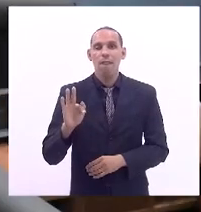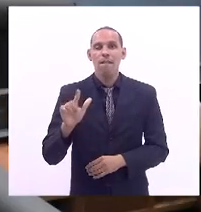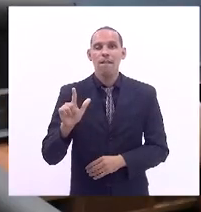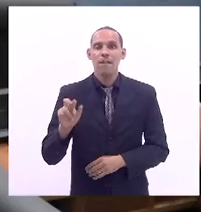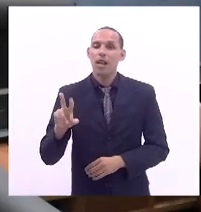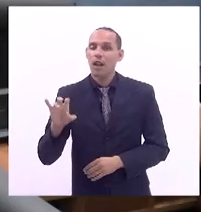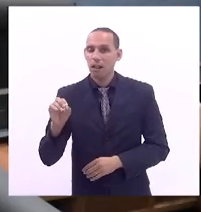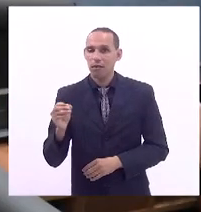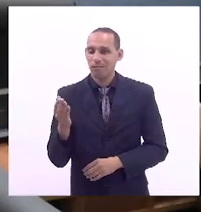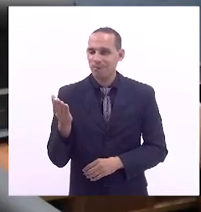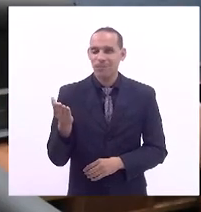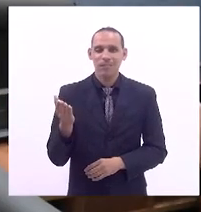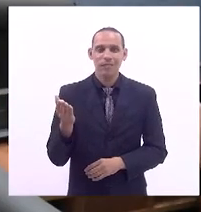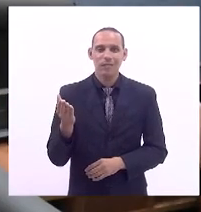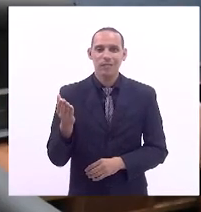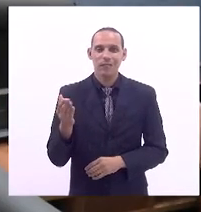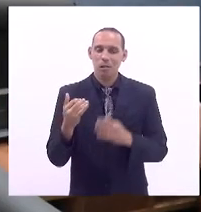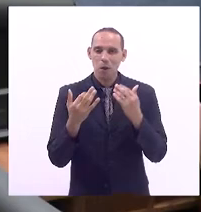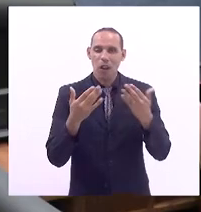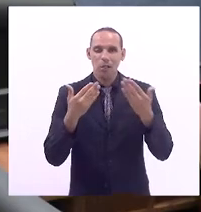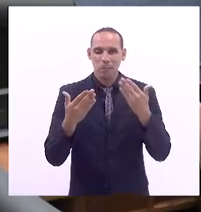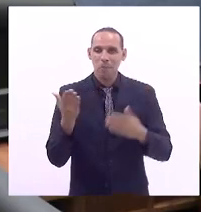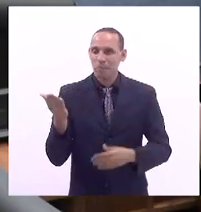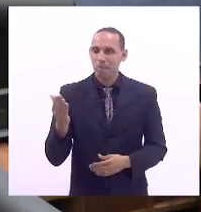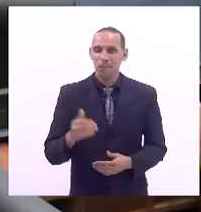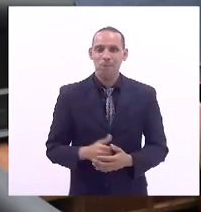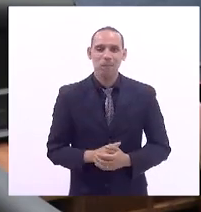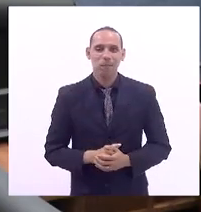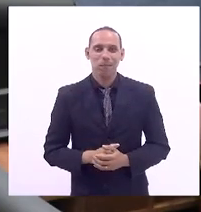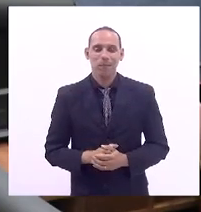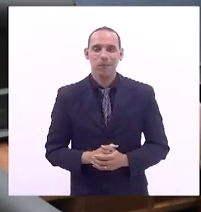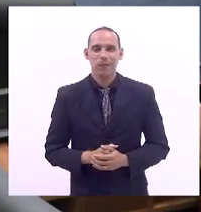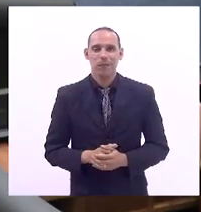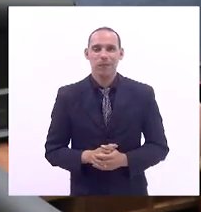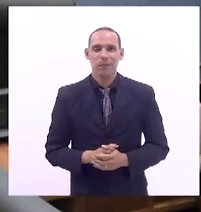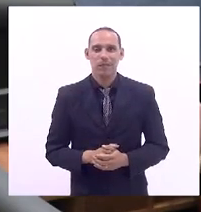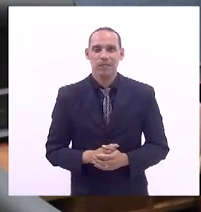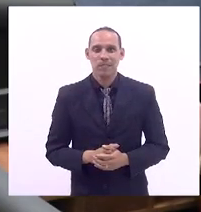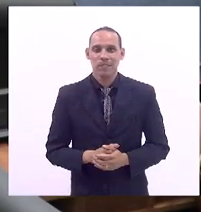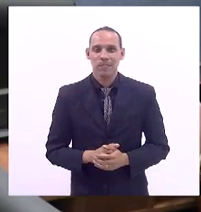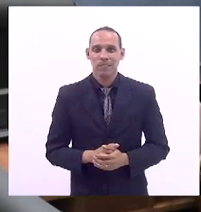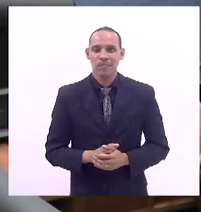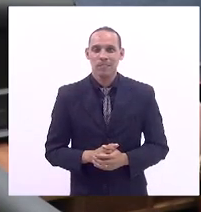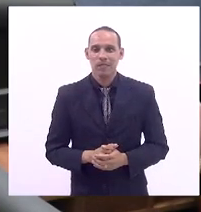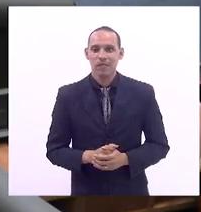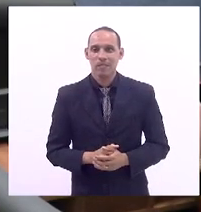esse se Flávio que vai para fazer audiência G1